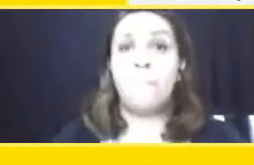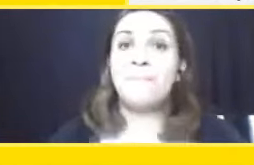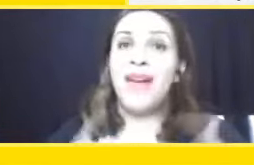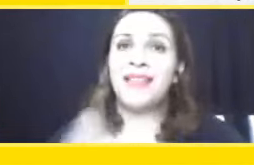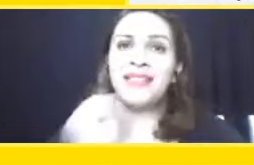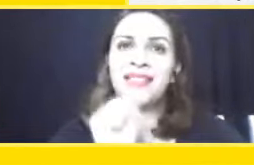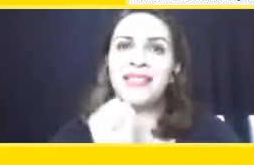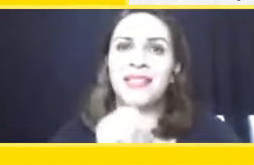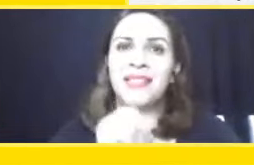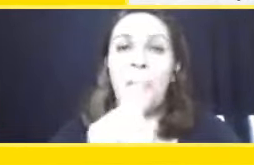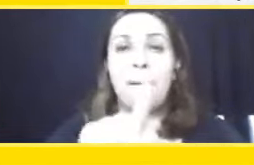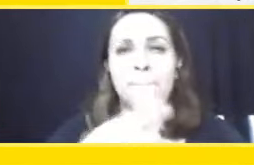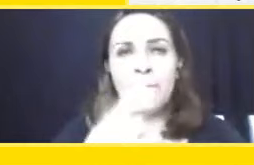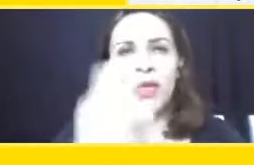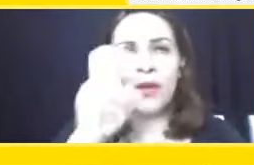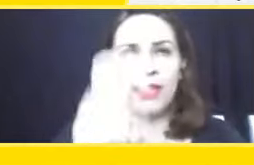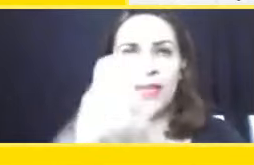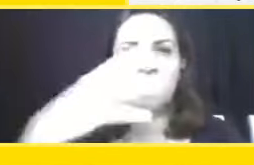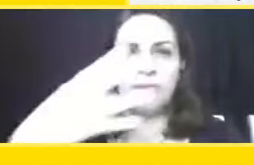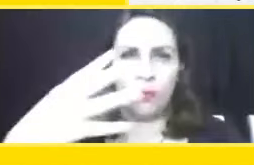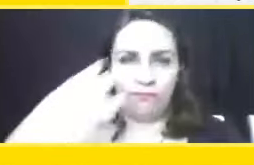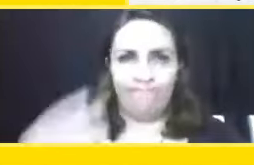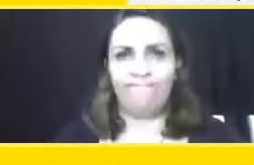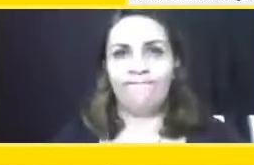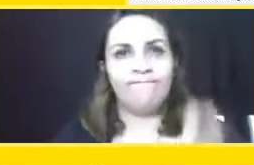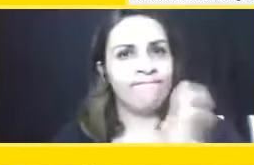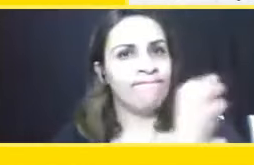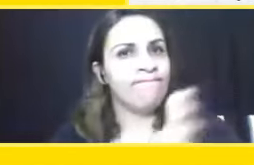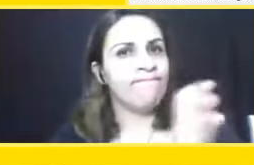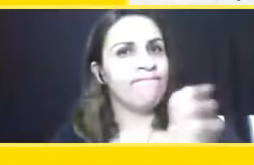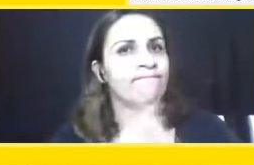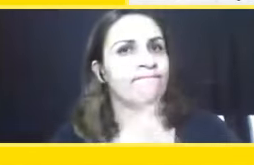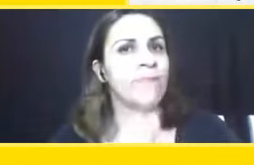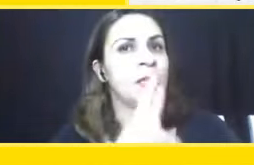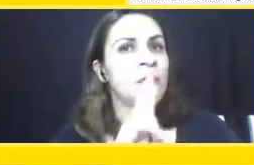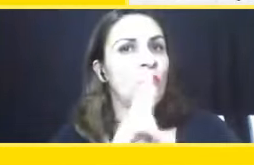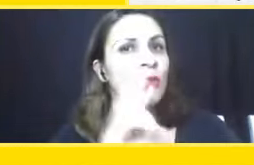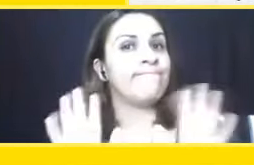esses 1.554 em análise, tá?